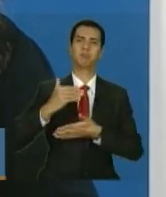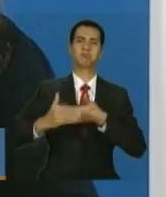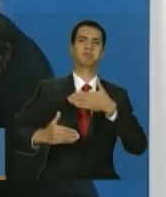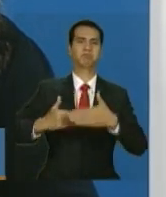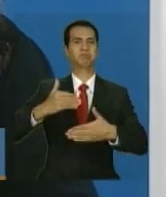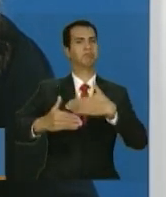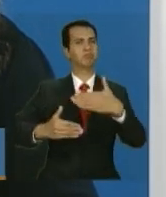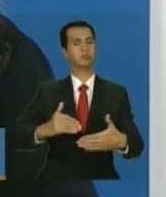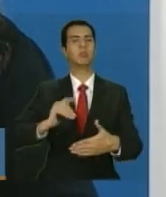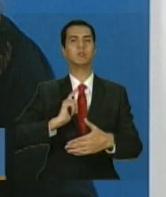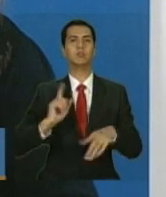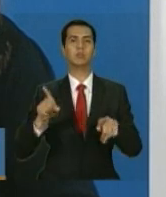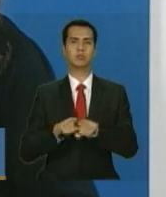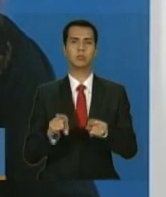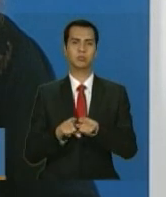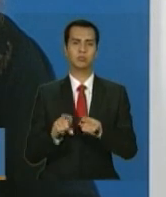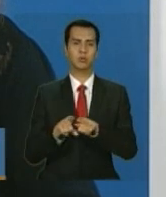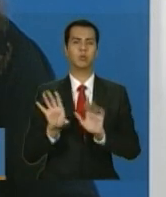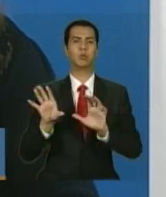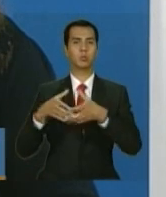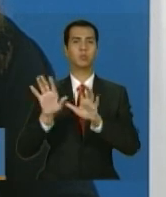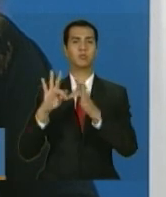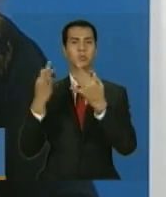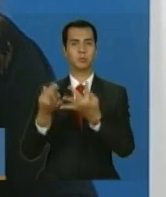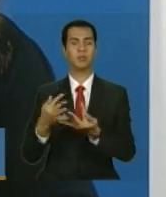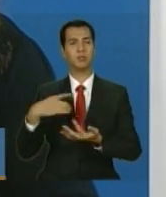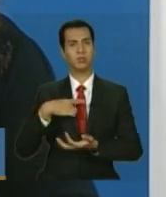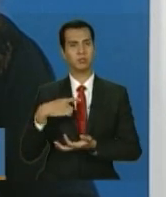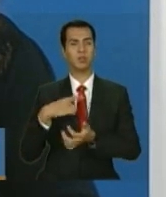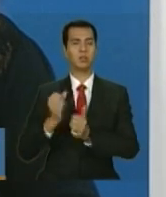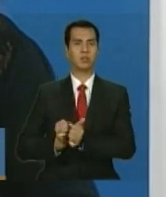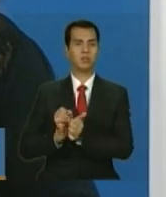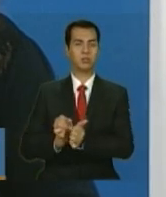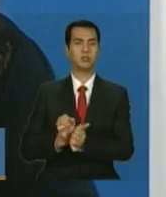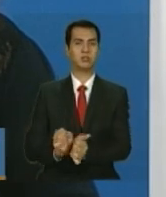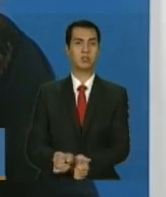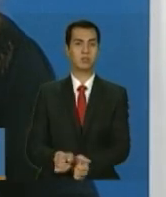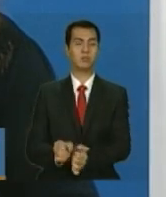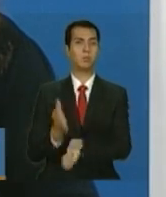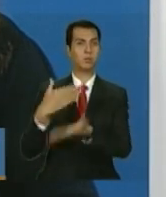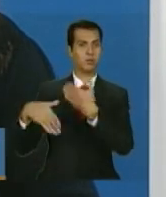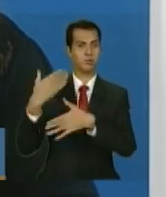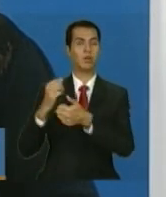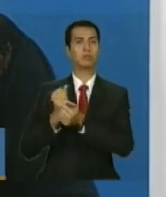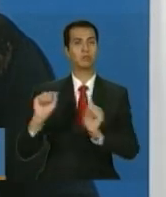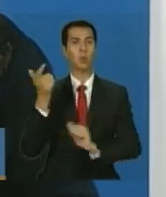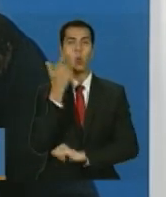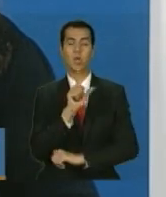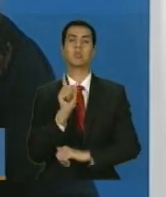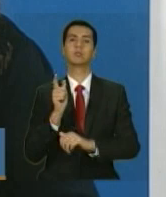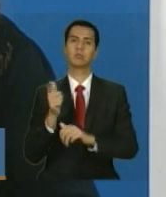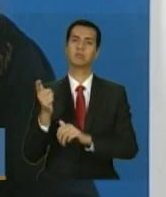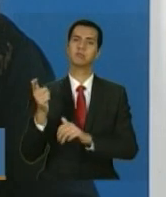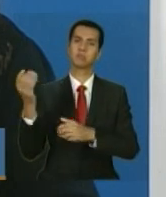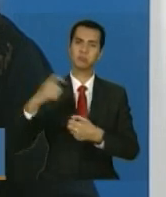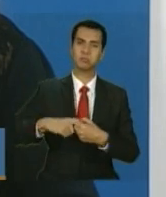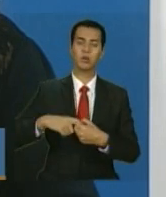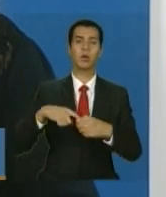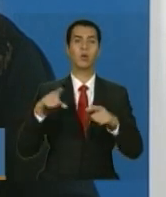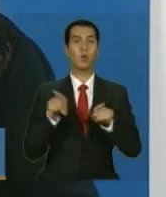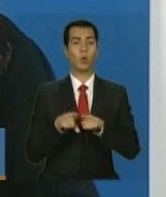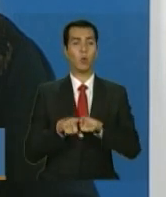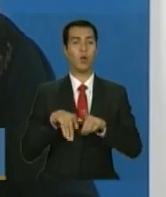trabalho em situação análoga de escravidão, depois população em situação de rua, até que avançamos e hoje estamos com